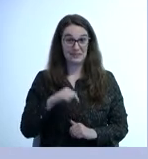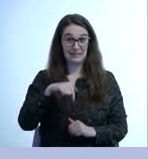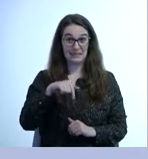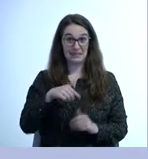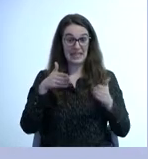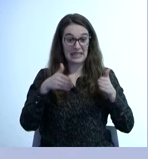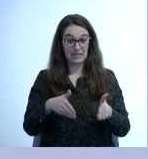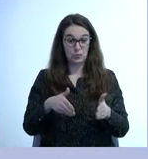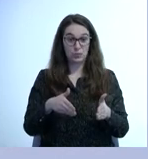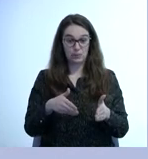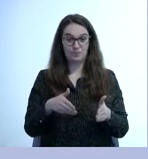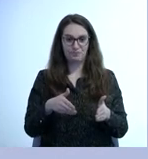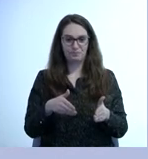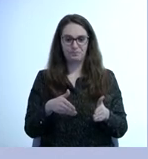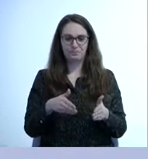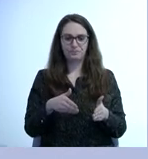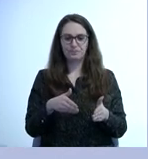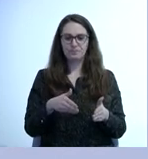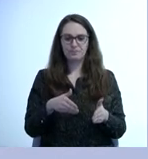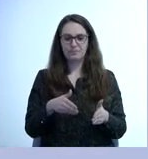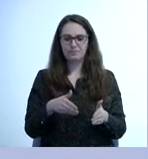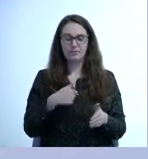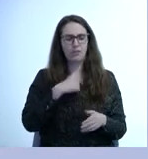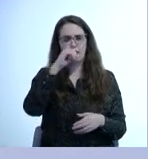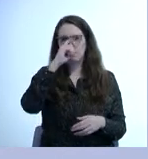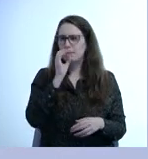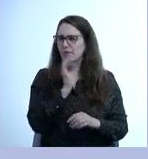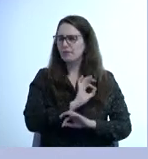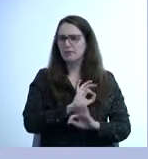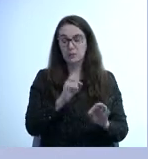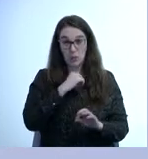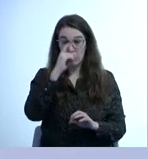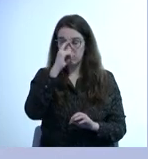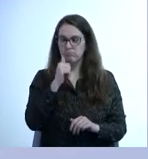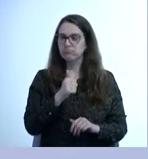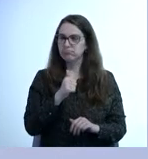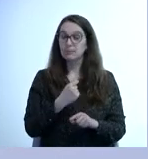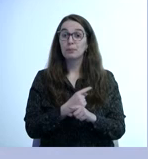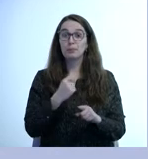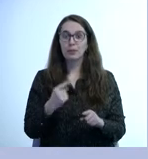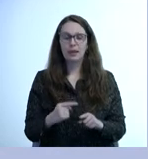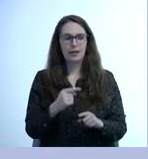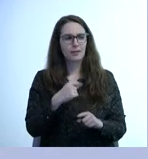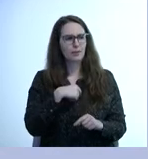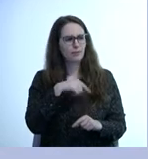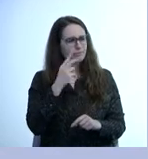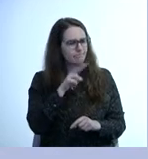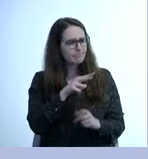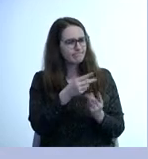este início, foi, eu lembro perfeitamente, porque de facto percebia-se